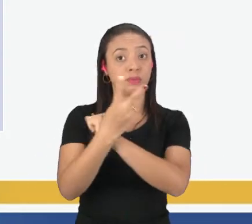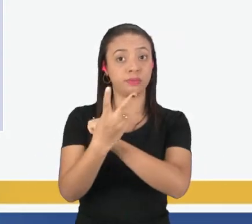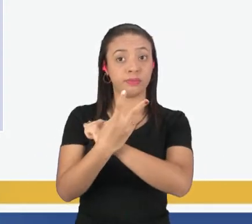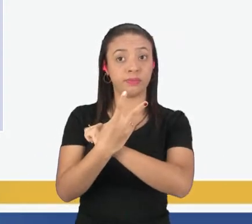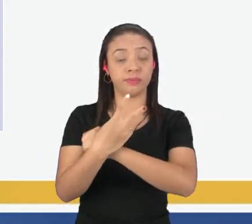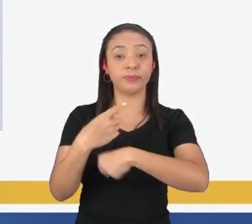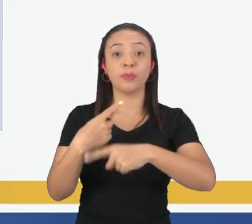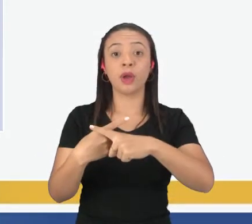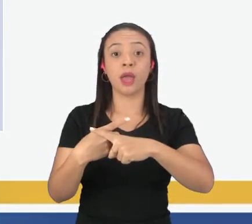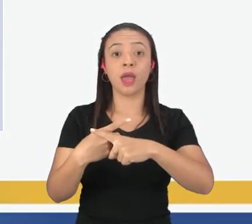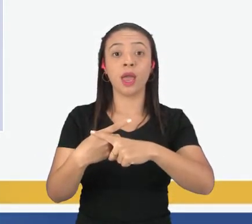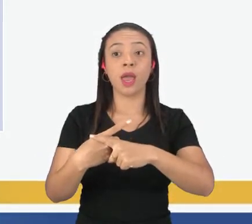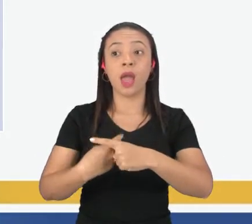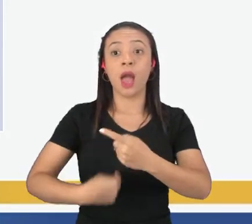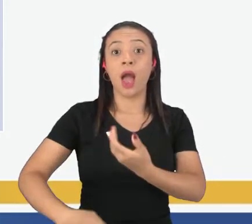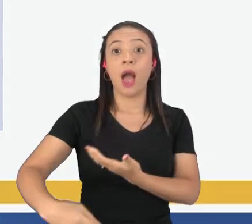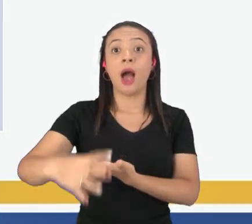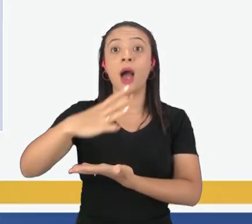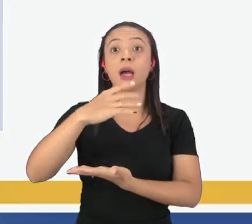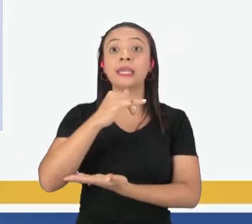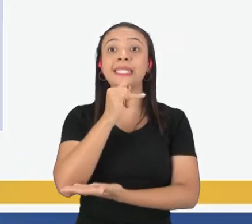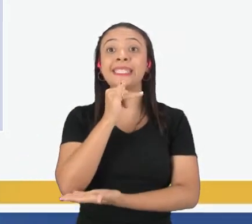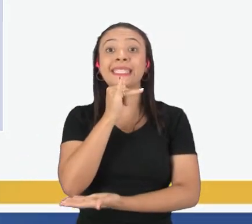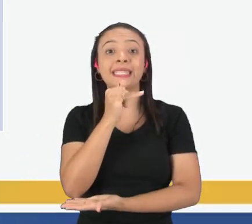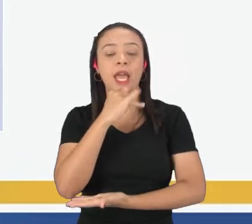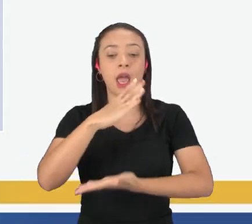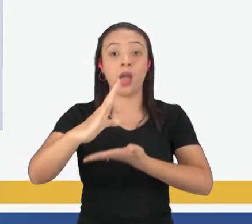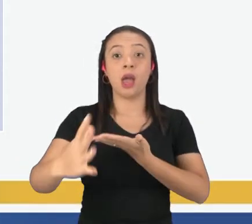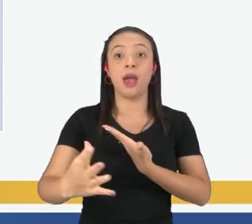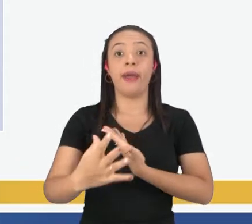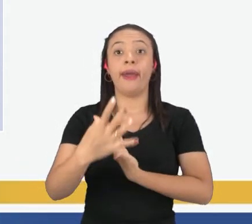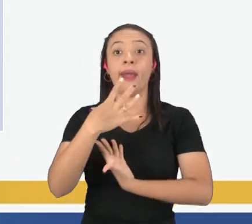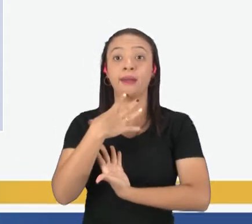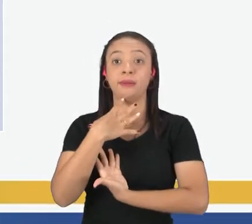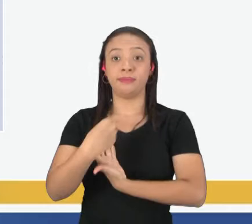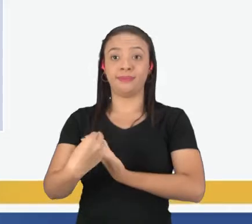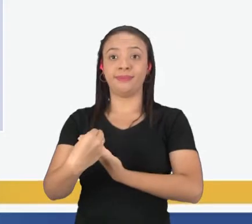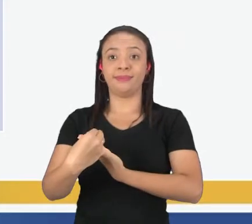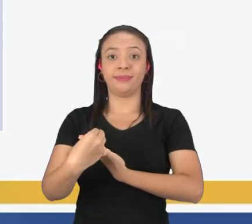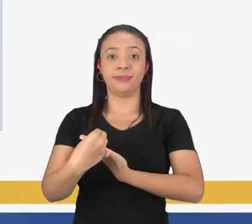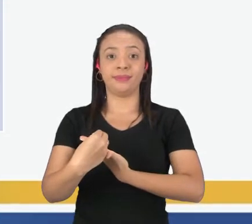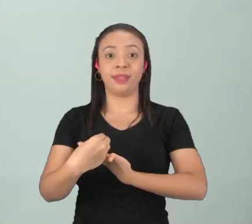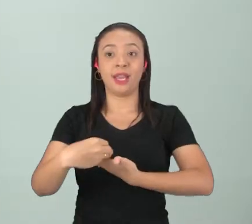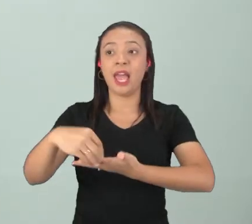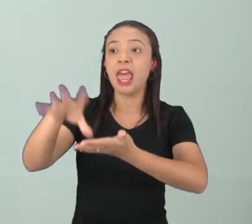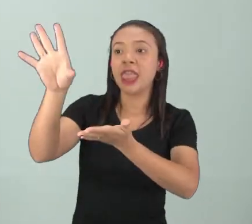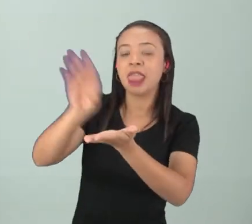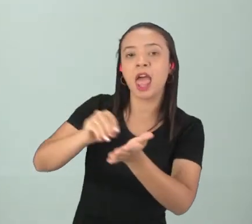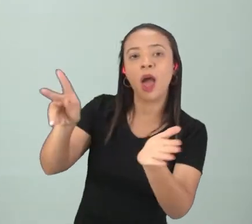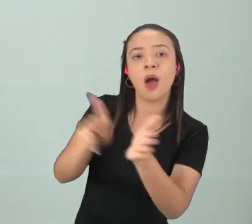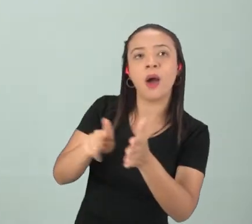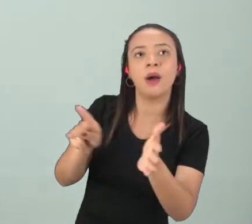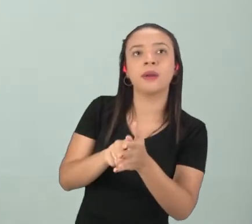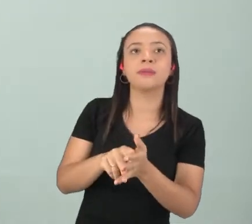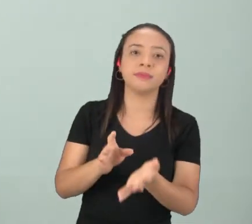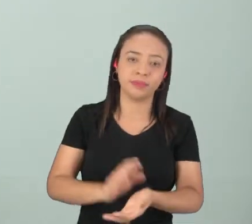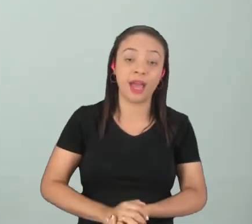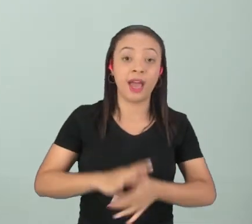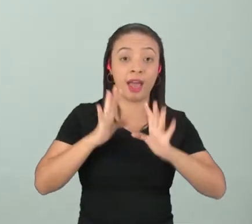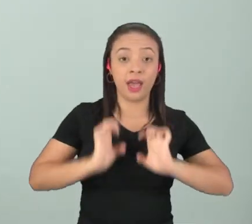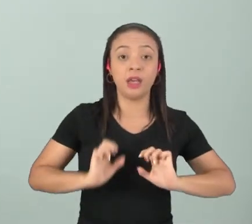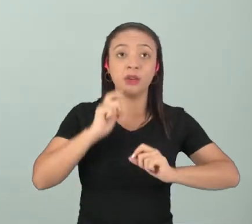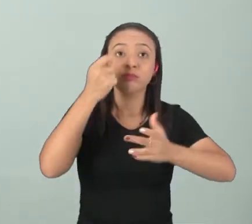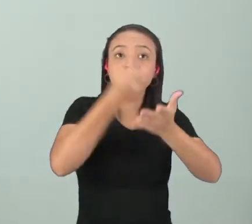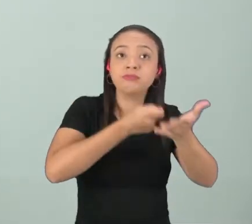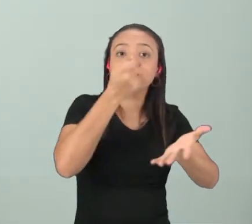para que seja um modelo positivo de conduta. Senão é como se ele estivesse desrespeitando a própria religião. A ética já vai falar da